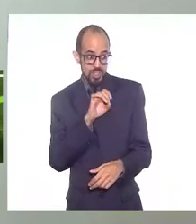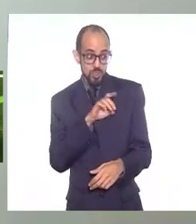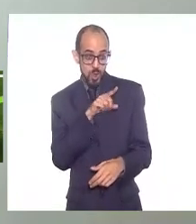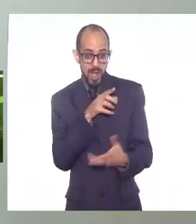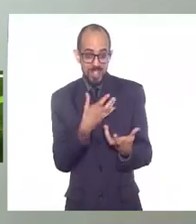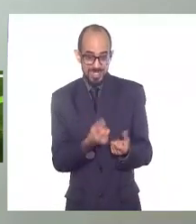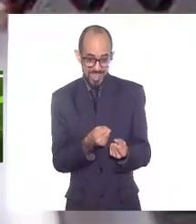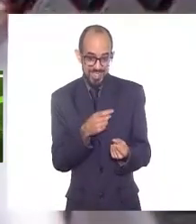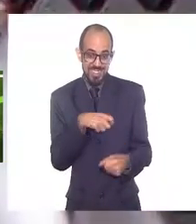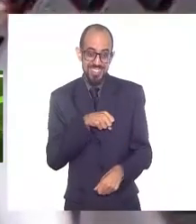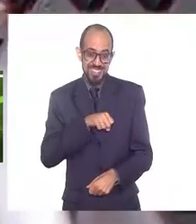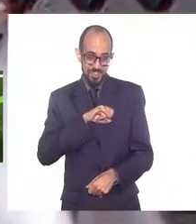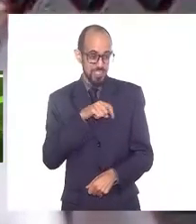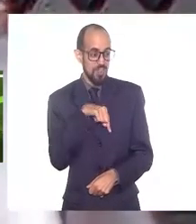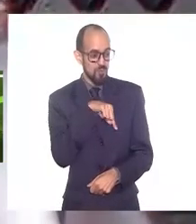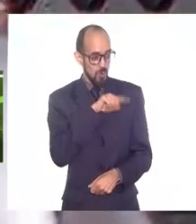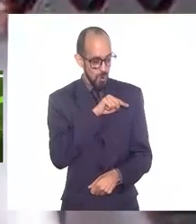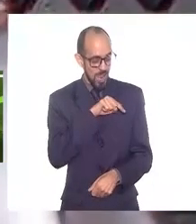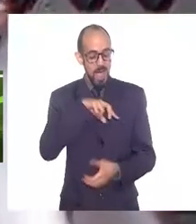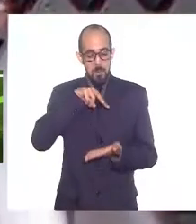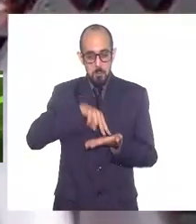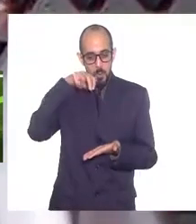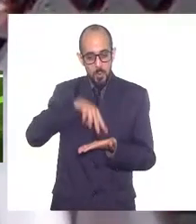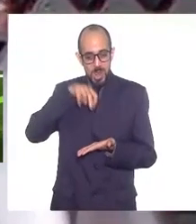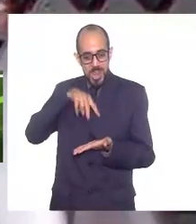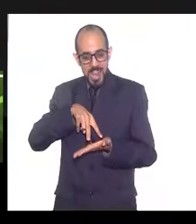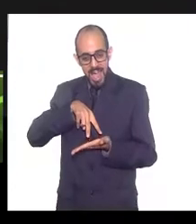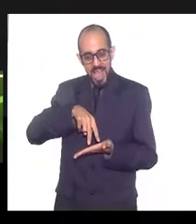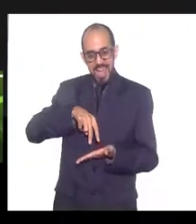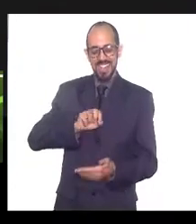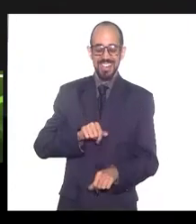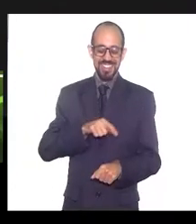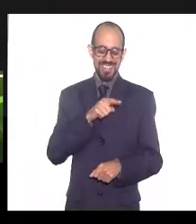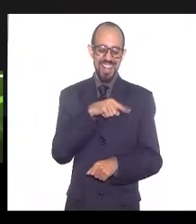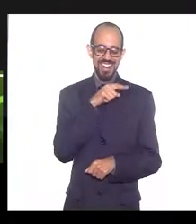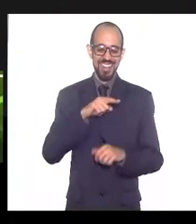lá rodar e sapatear.